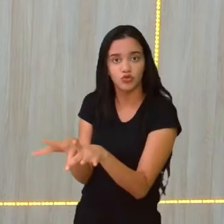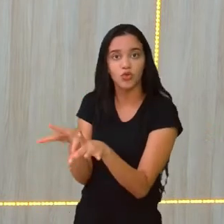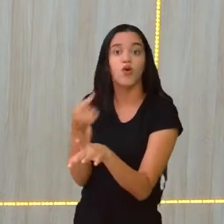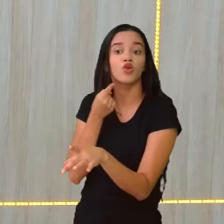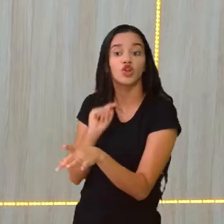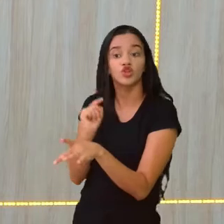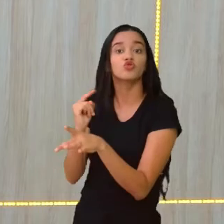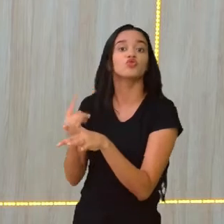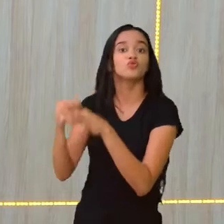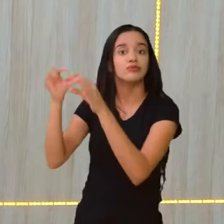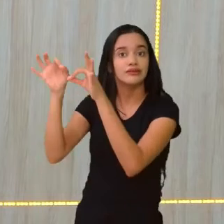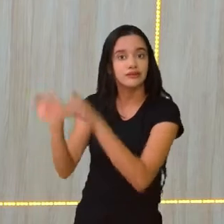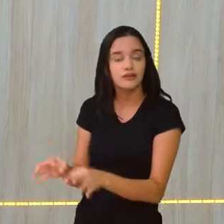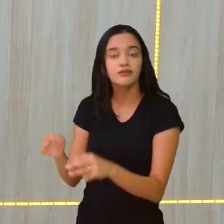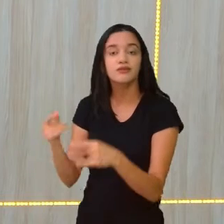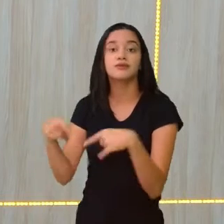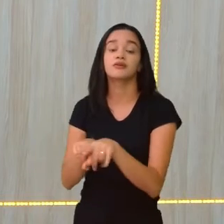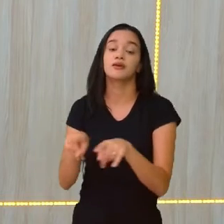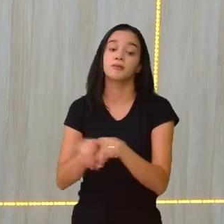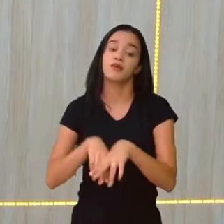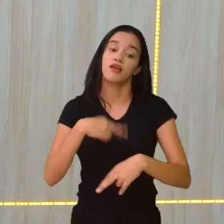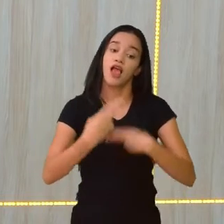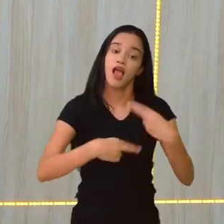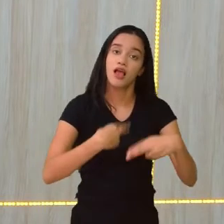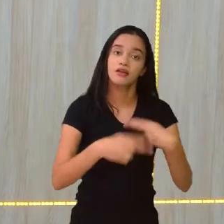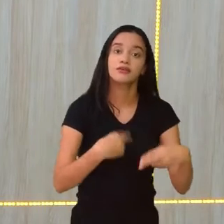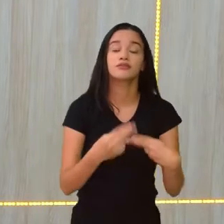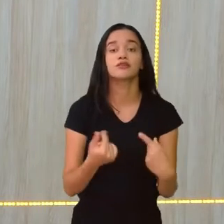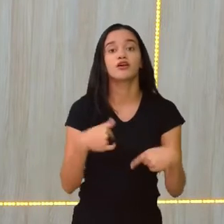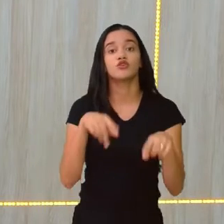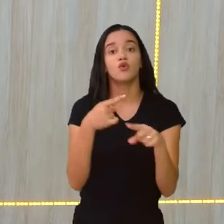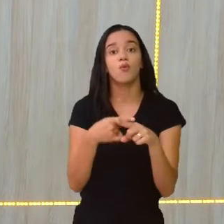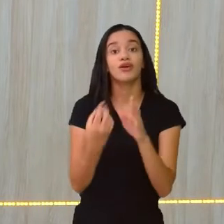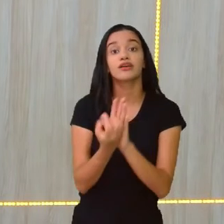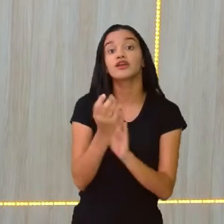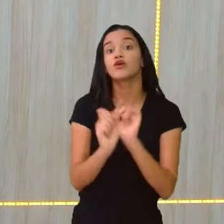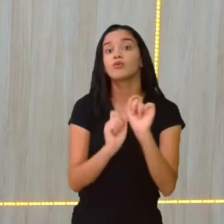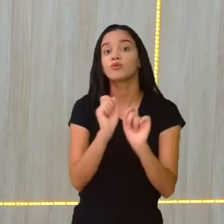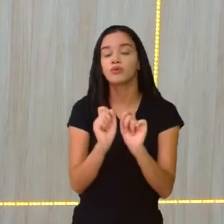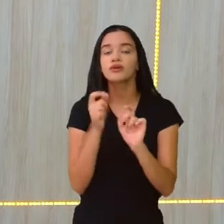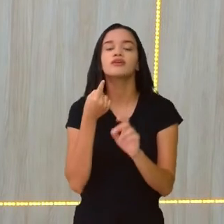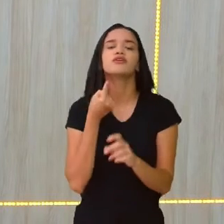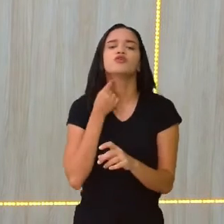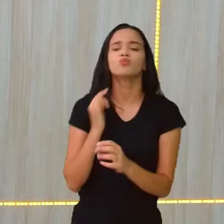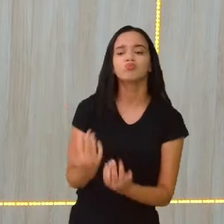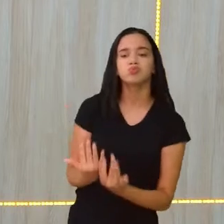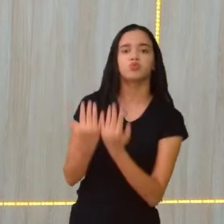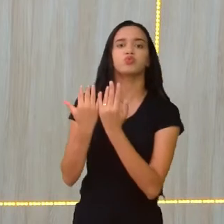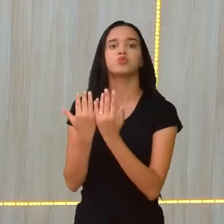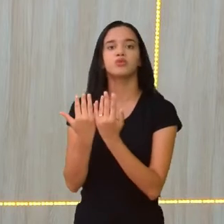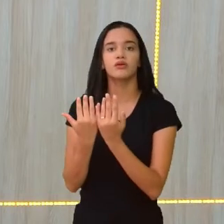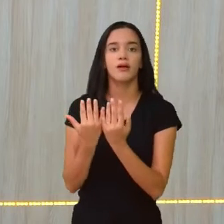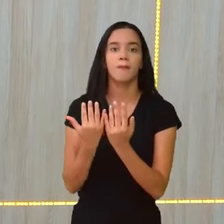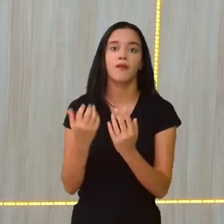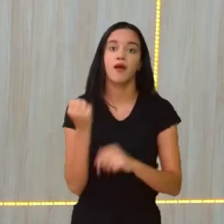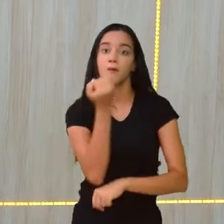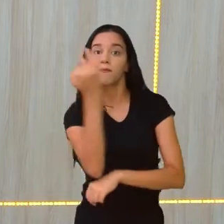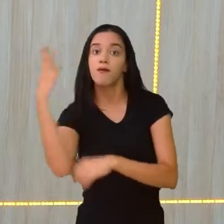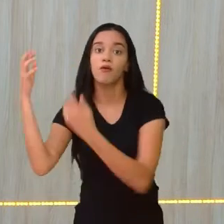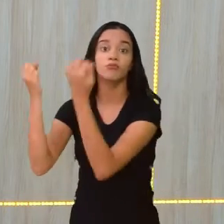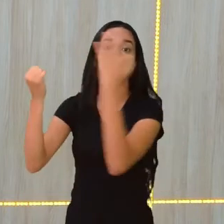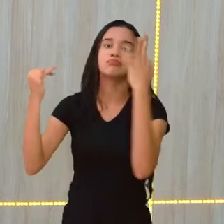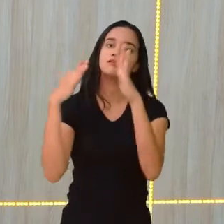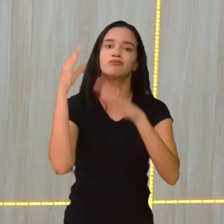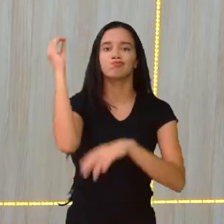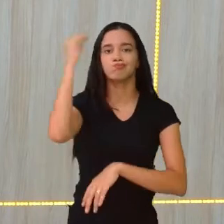lixo, porque realmente cria uma poluição total, né? A gente sabe que para o meio ambiente isso é horrível, né? E que a gente